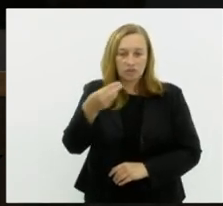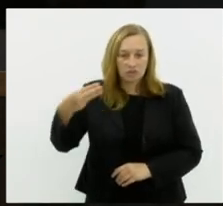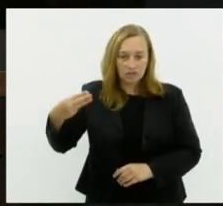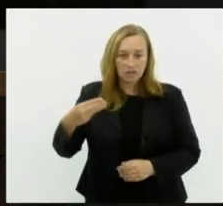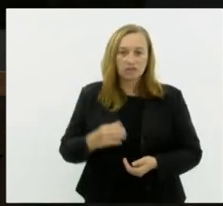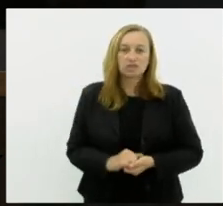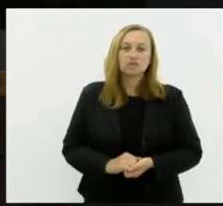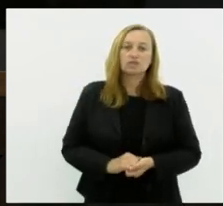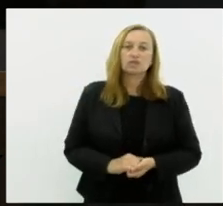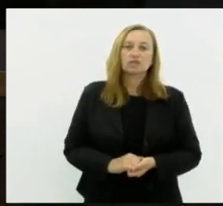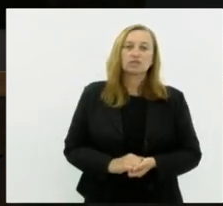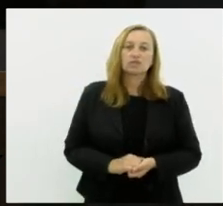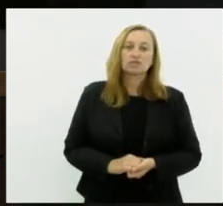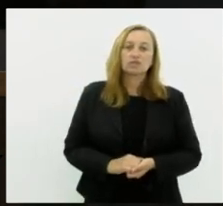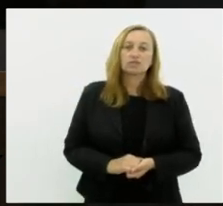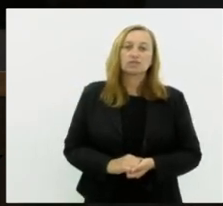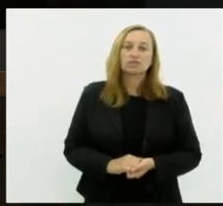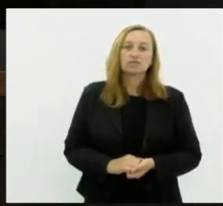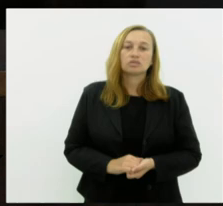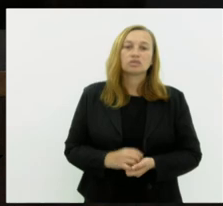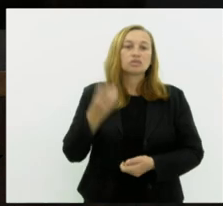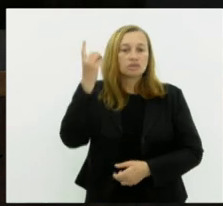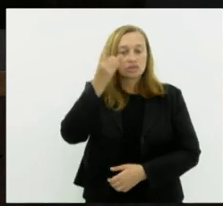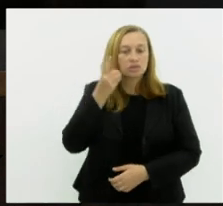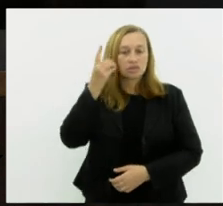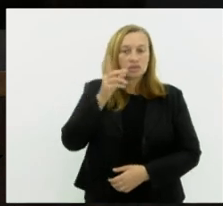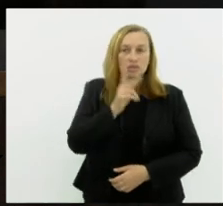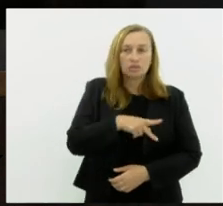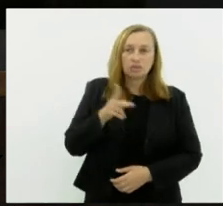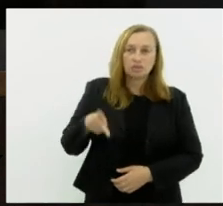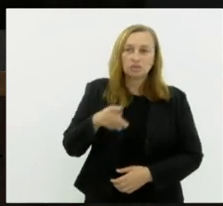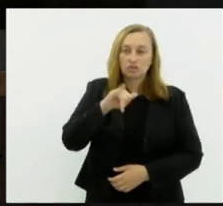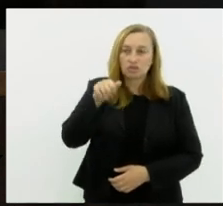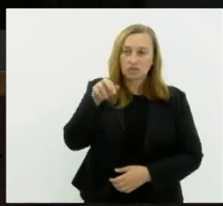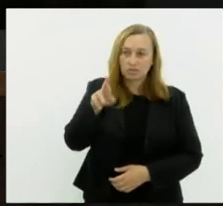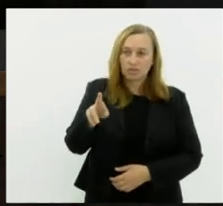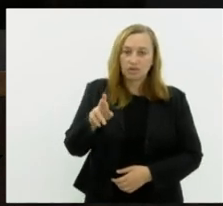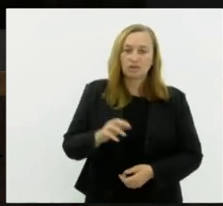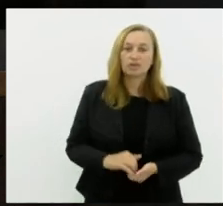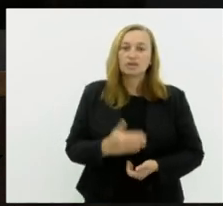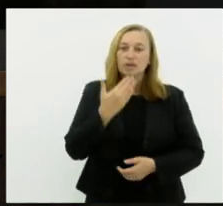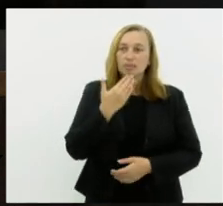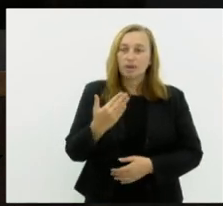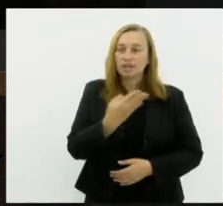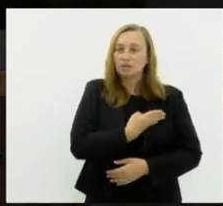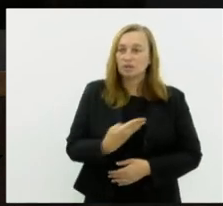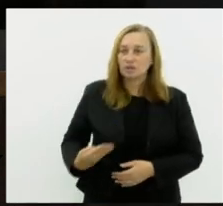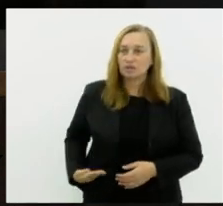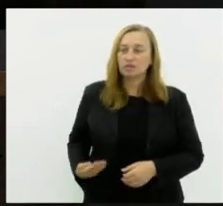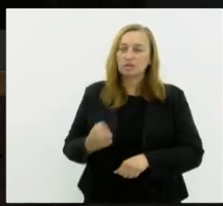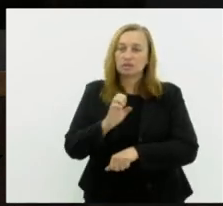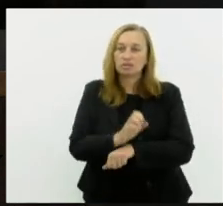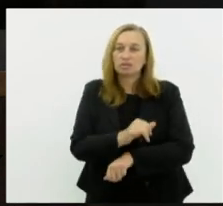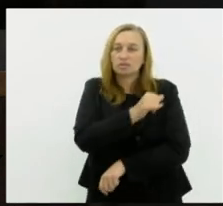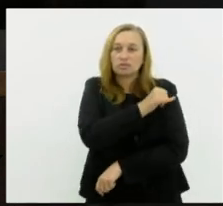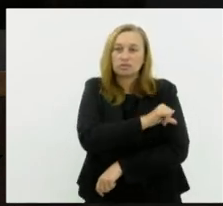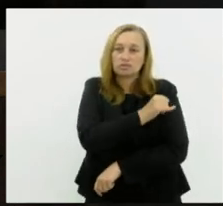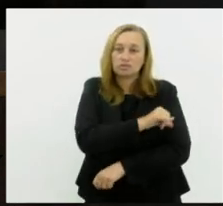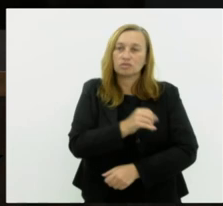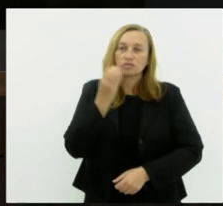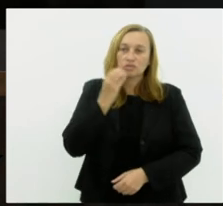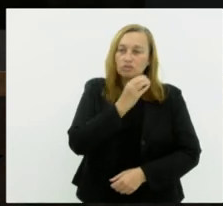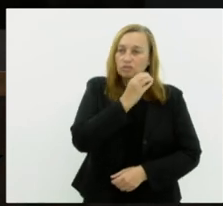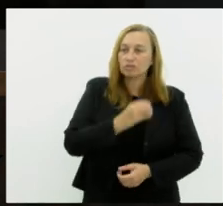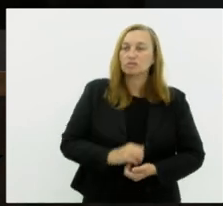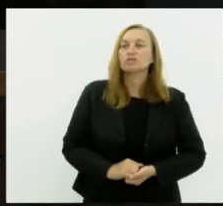de 2023, de autoria do deputado professor Josemar, que solicita ao excelentíssimo senhor governador Cláudio